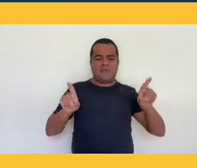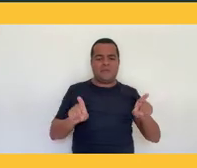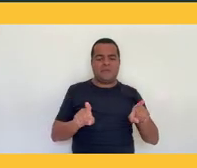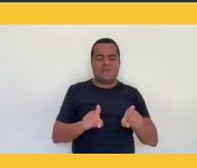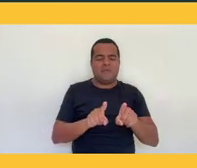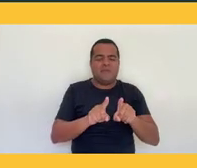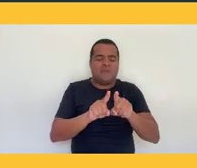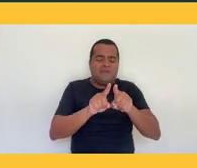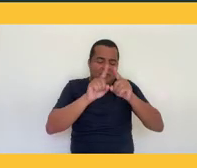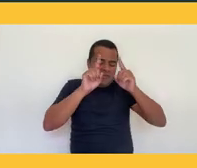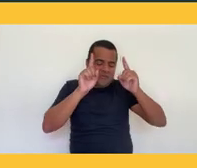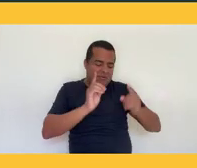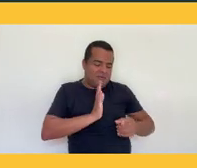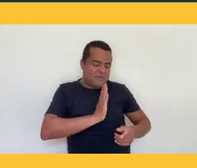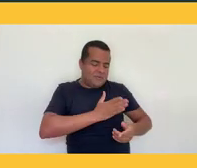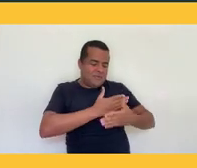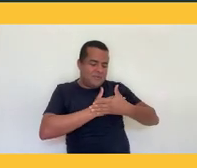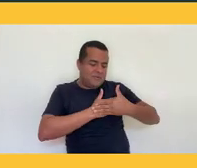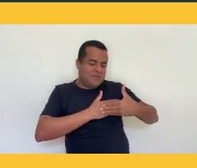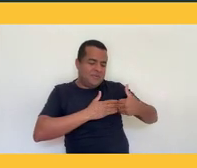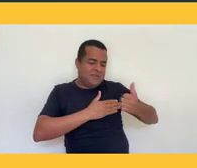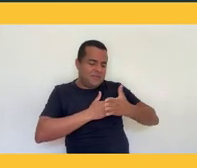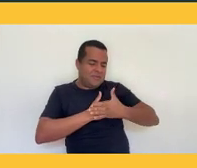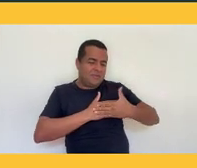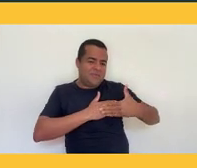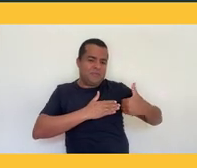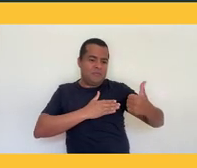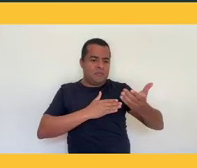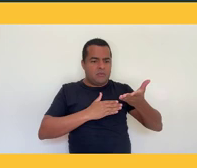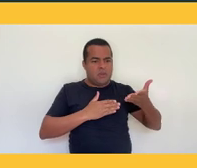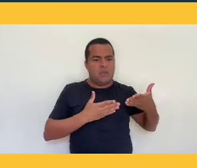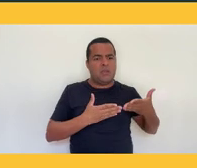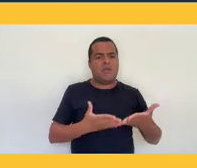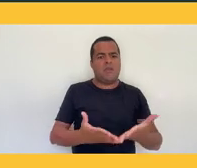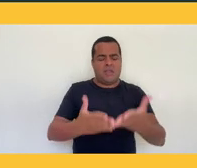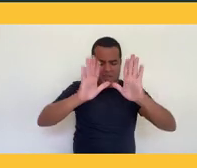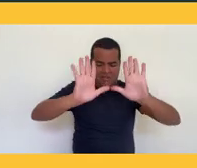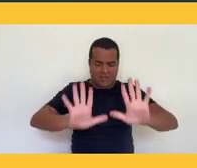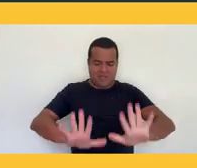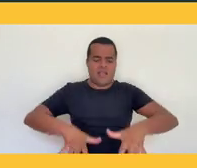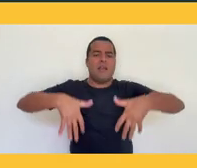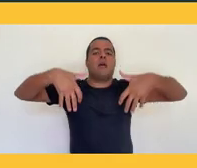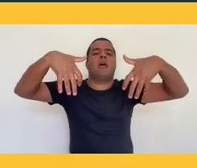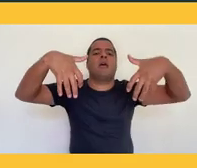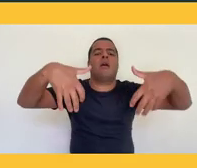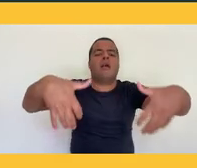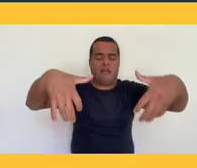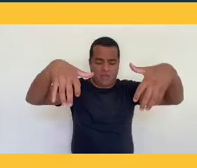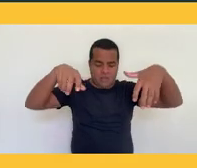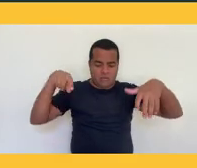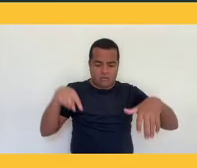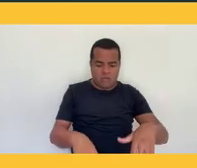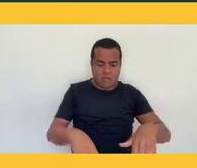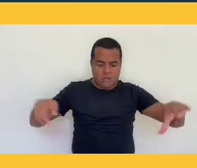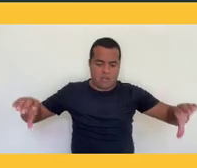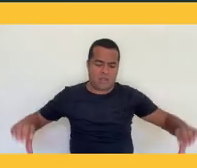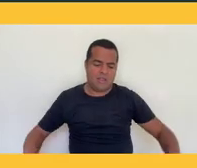seu coração. Coração não é tão simples quanto pensa. Nele cabe o que não cabe